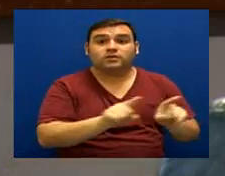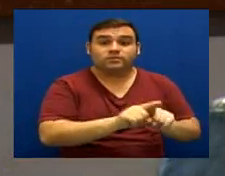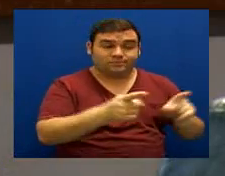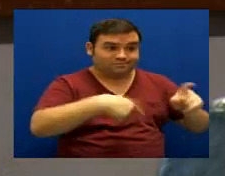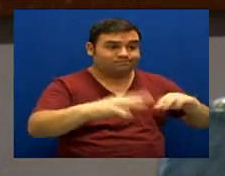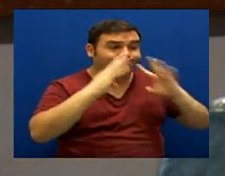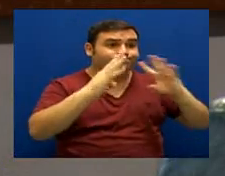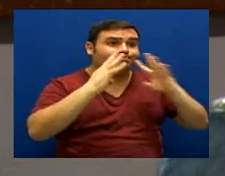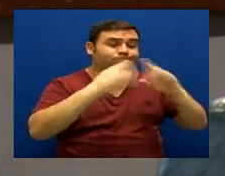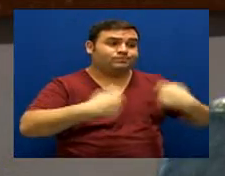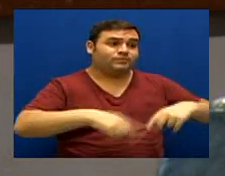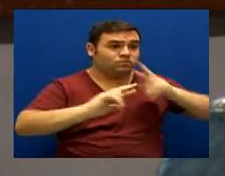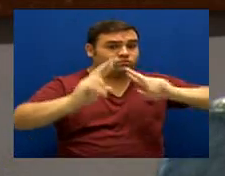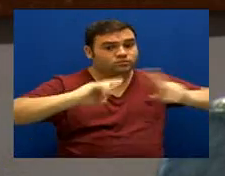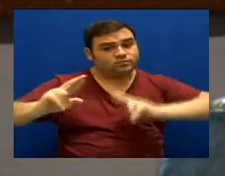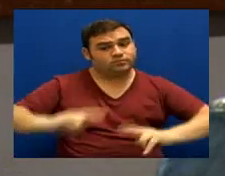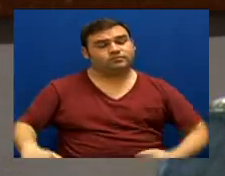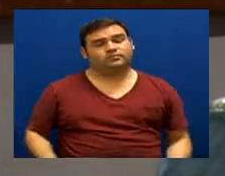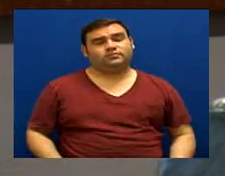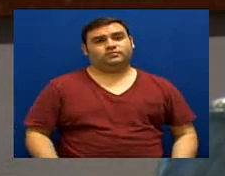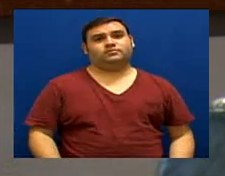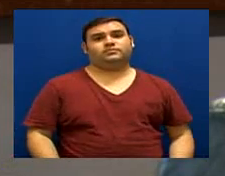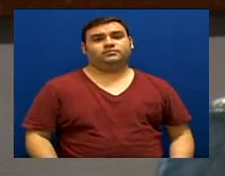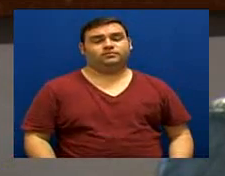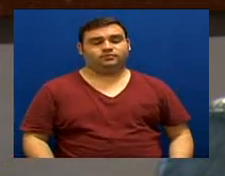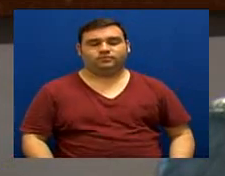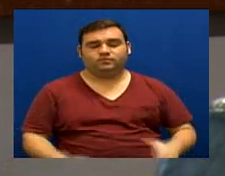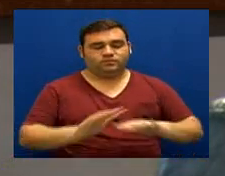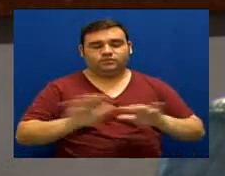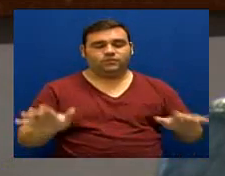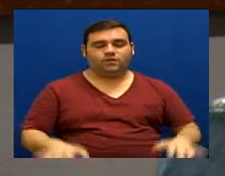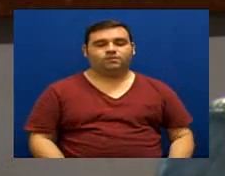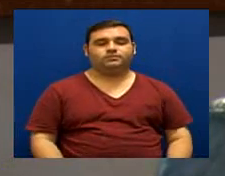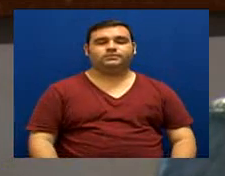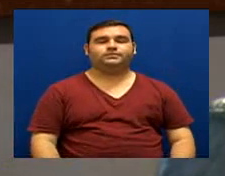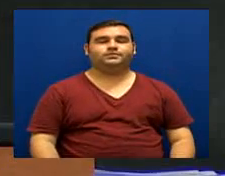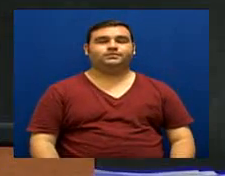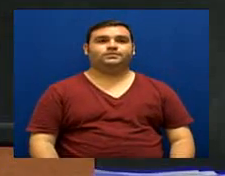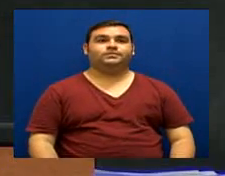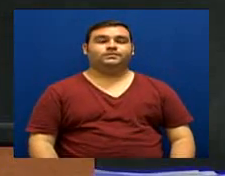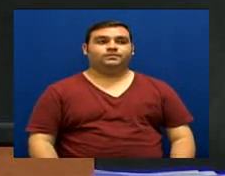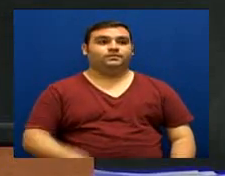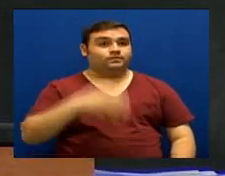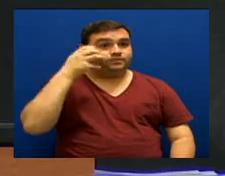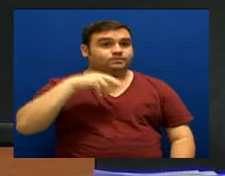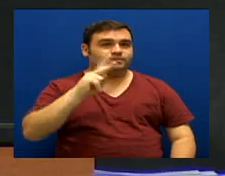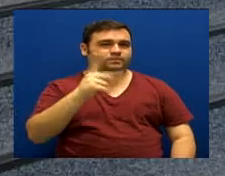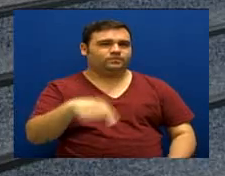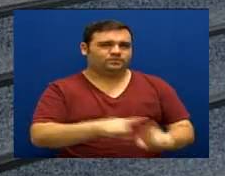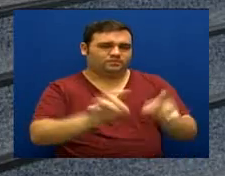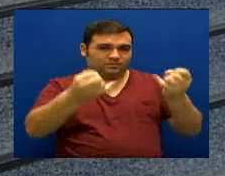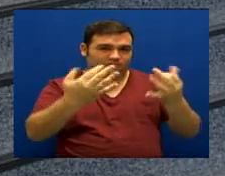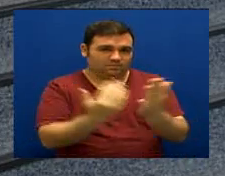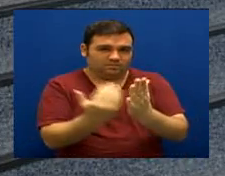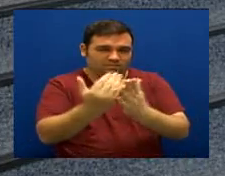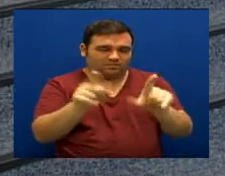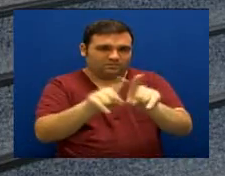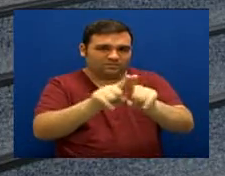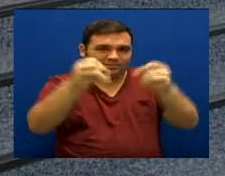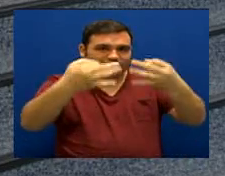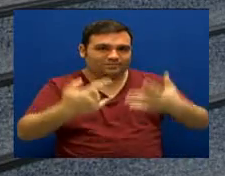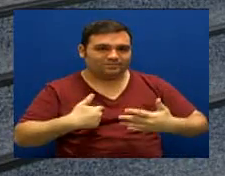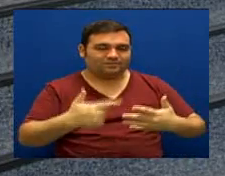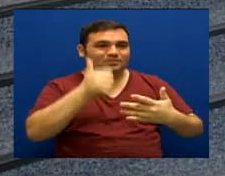e do que nós vamos ter que responder é isso por enquanto o diabo era mais um esclarecimento até foi